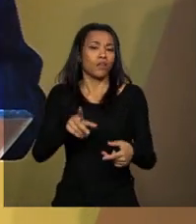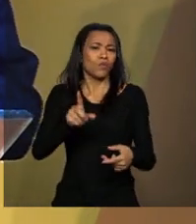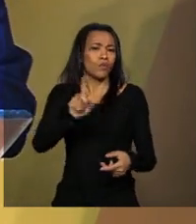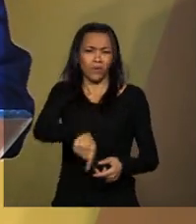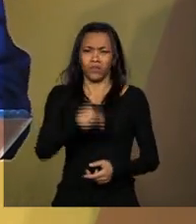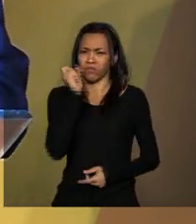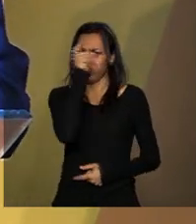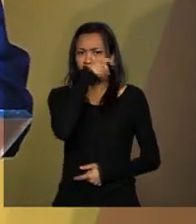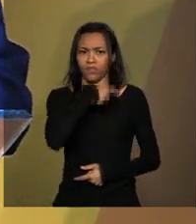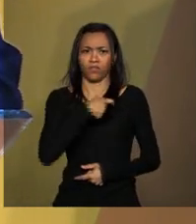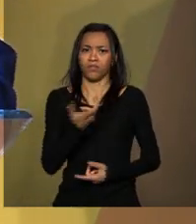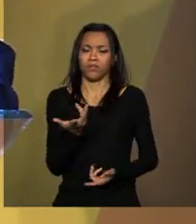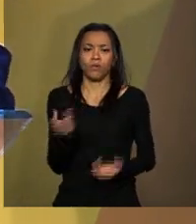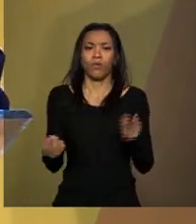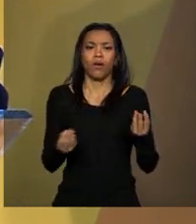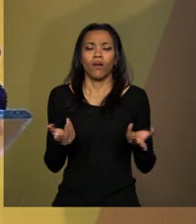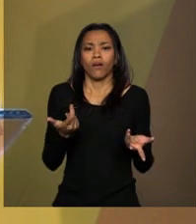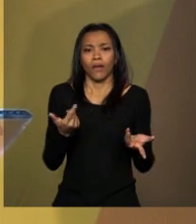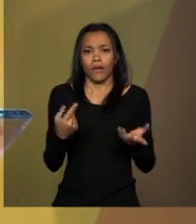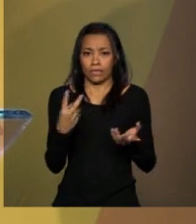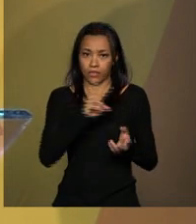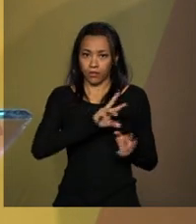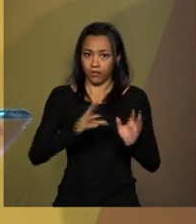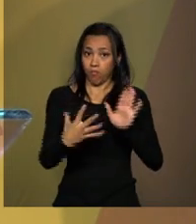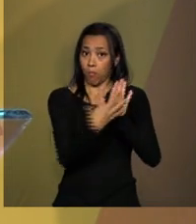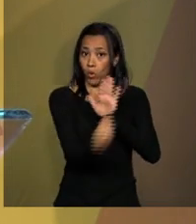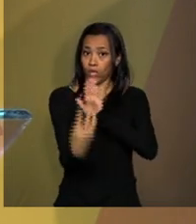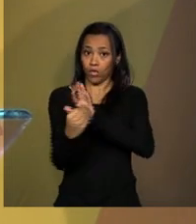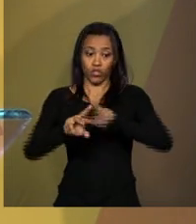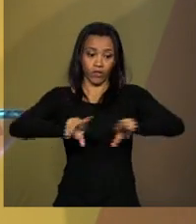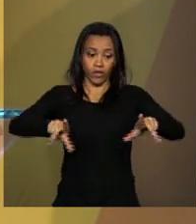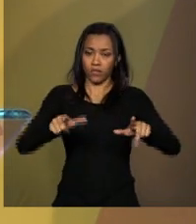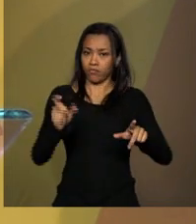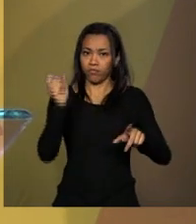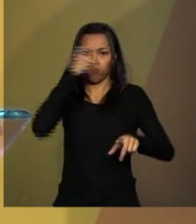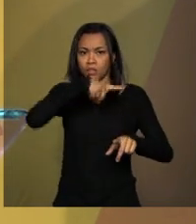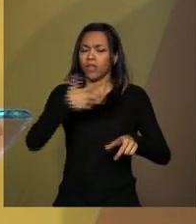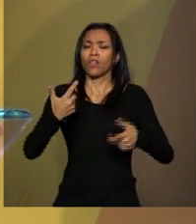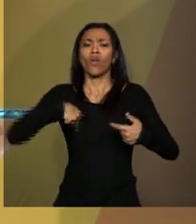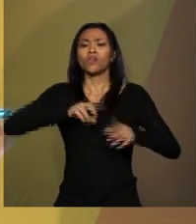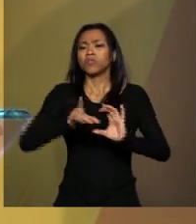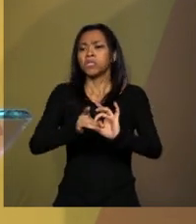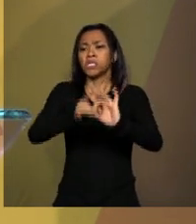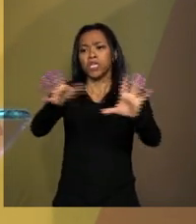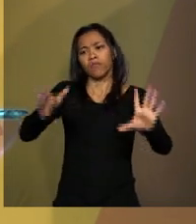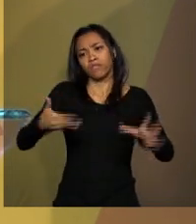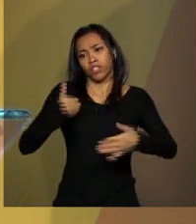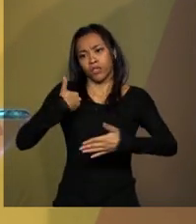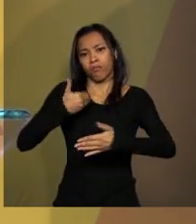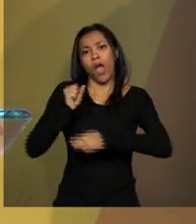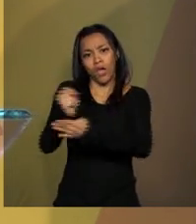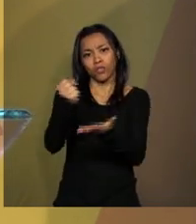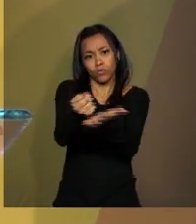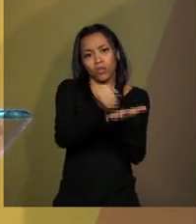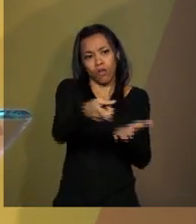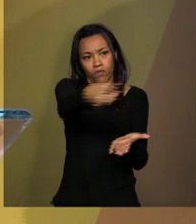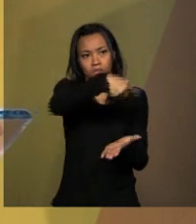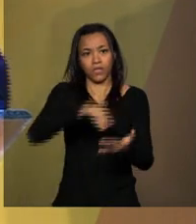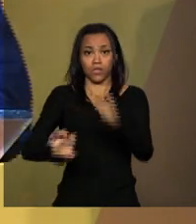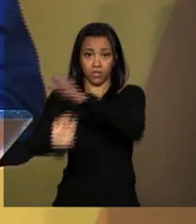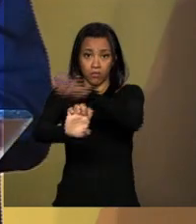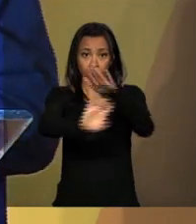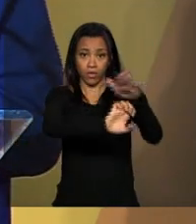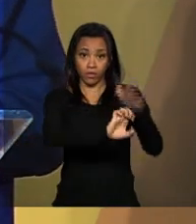eh realizar esses diferentes modelos estamos à disposição de ajudar os investidores para